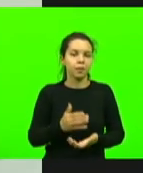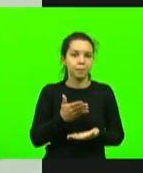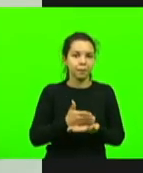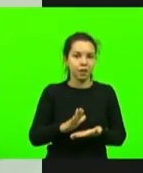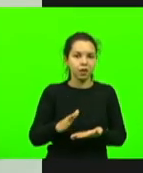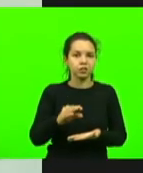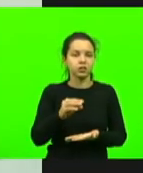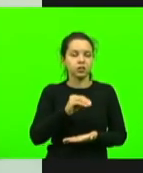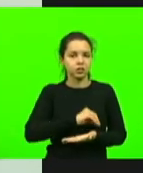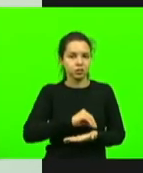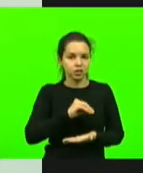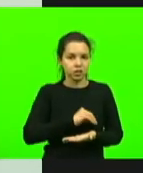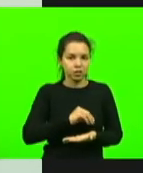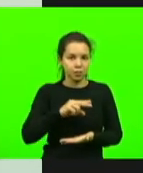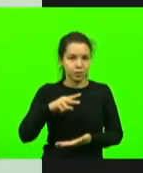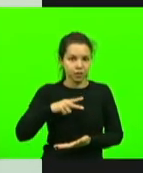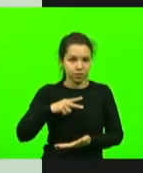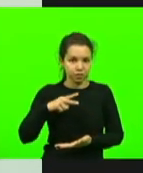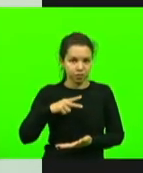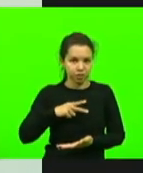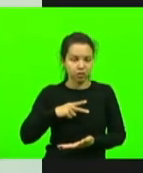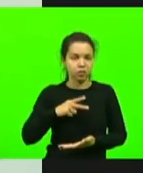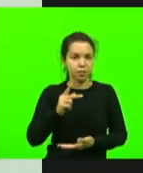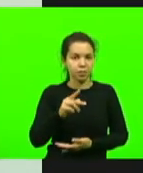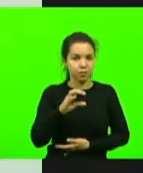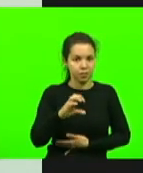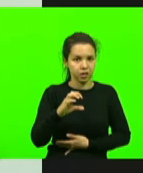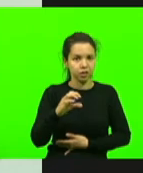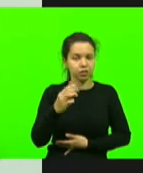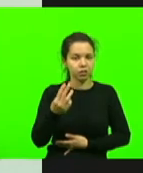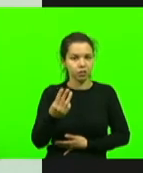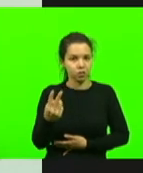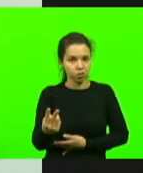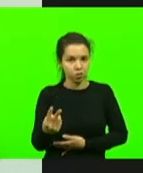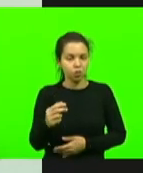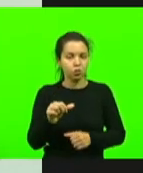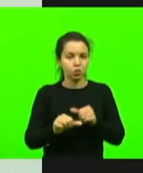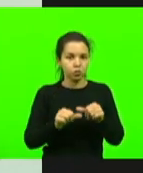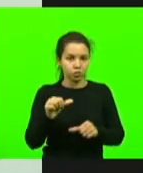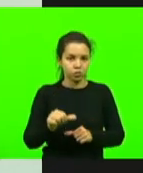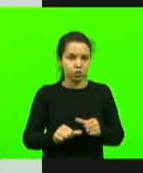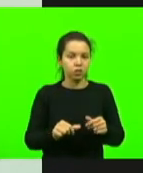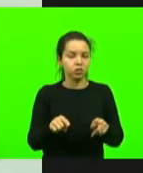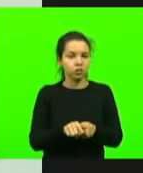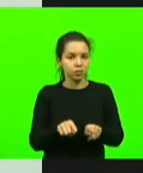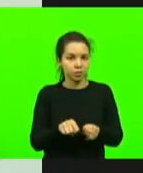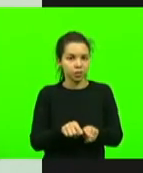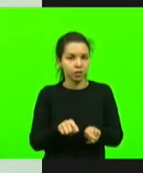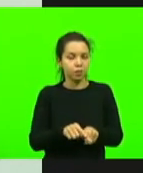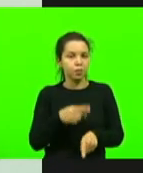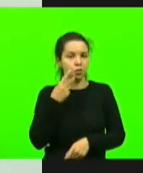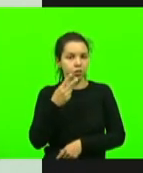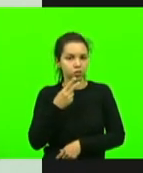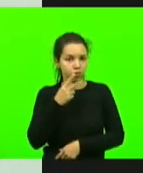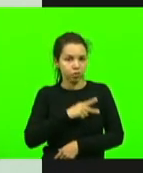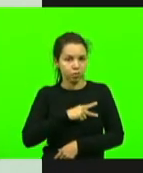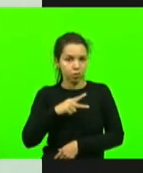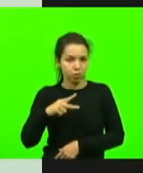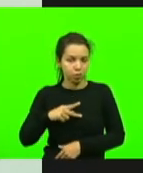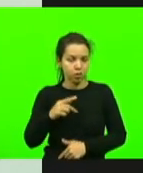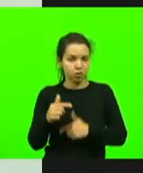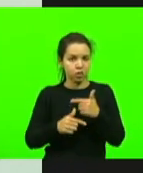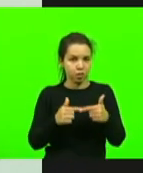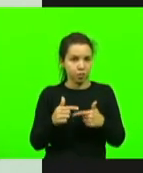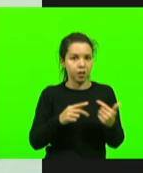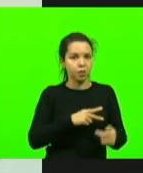receita que vai pro privado na pele 32 em transformar a receita em política pública em atividade